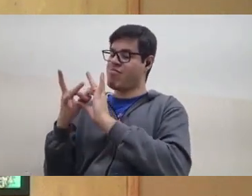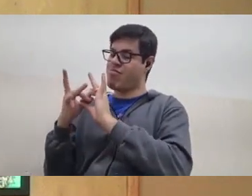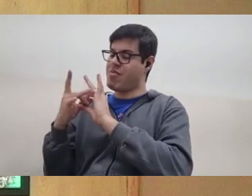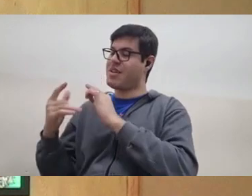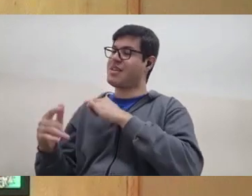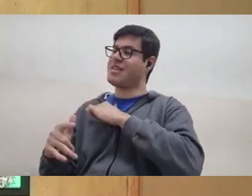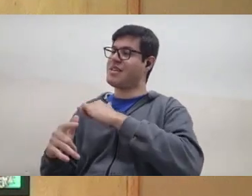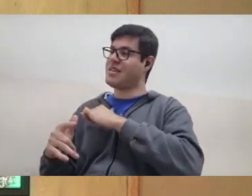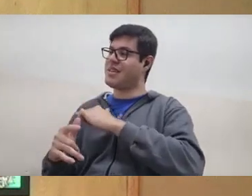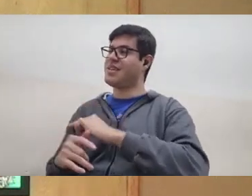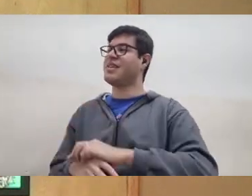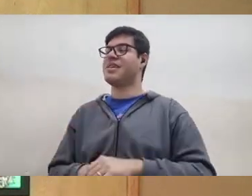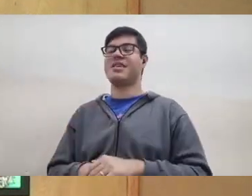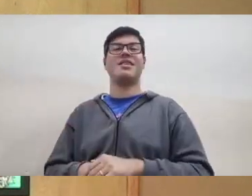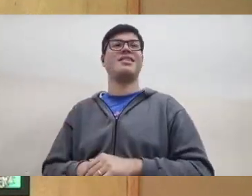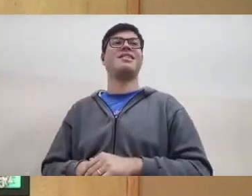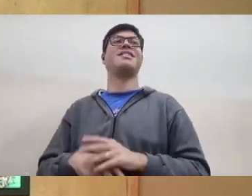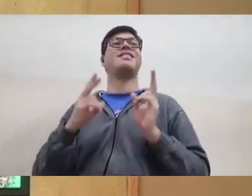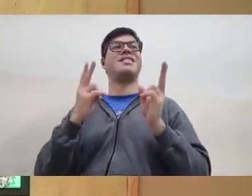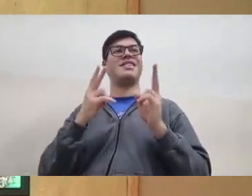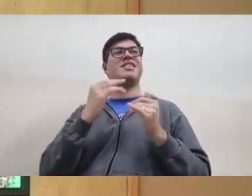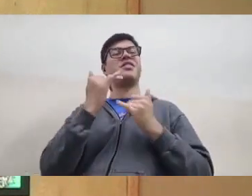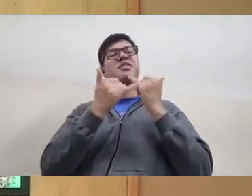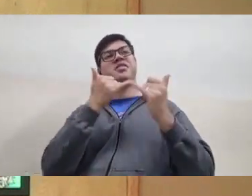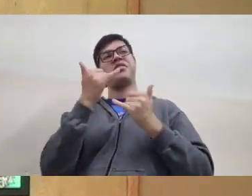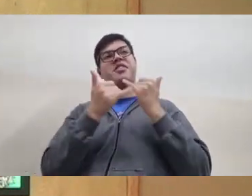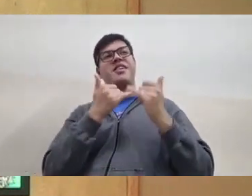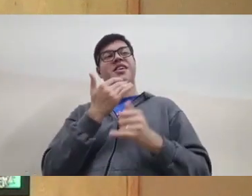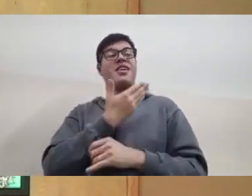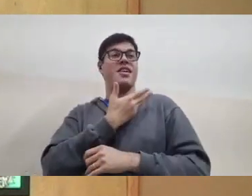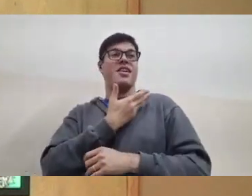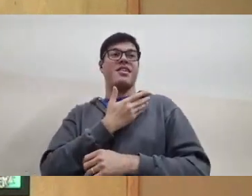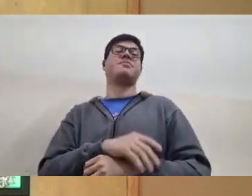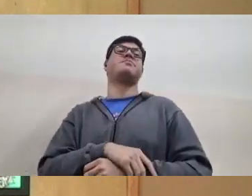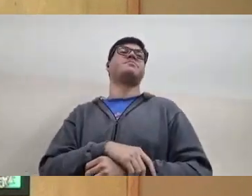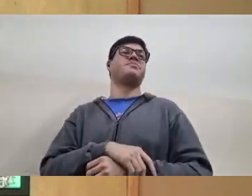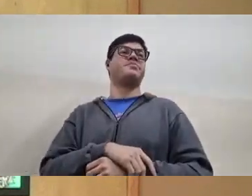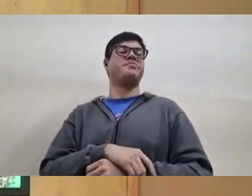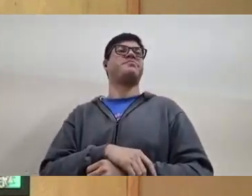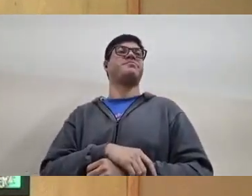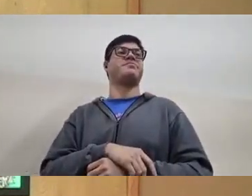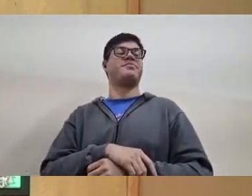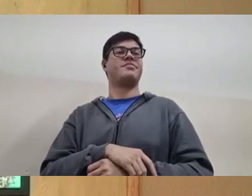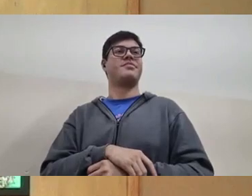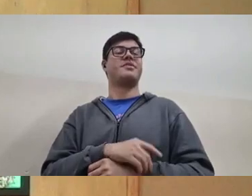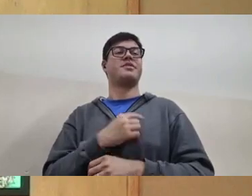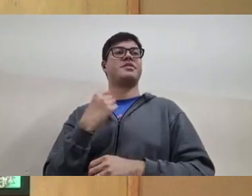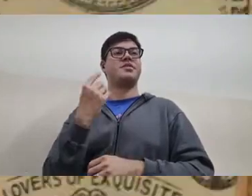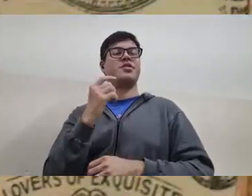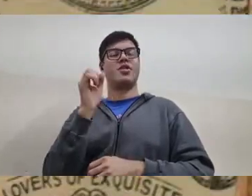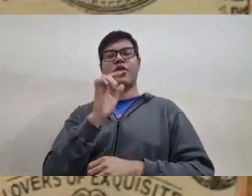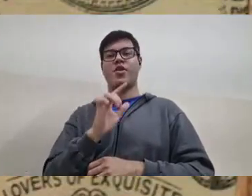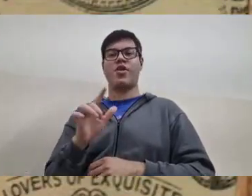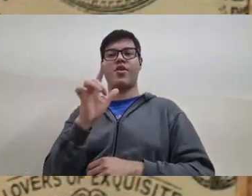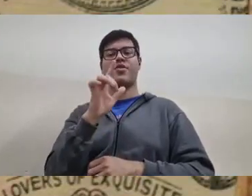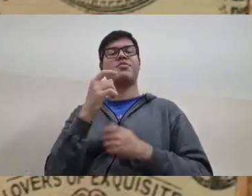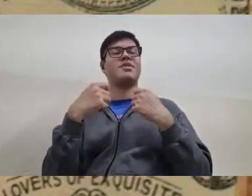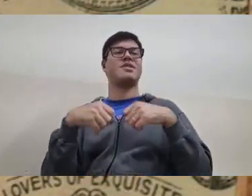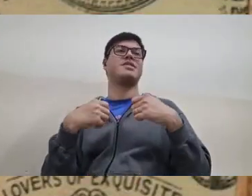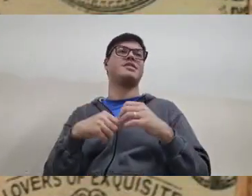isso aí que eu sempre brinco sério amigão Amigão a gente é longe e a gente